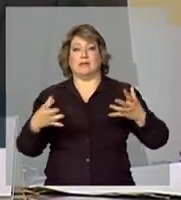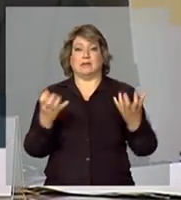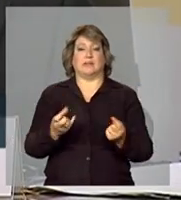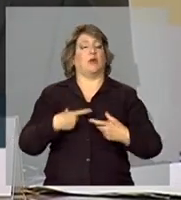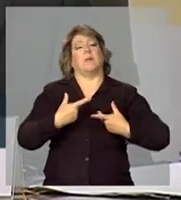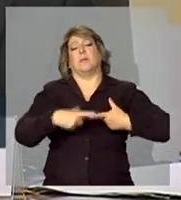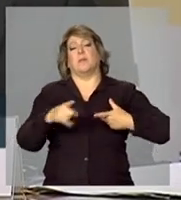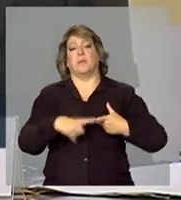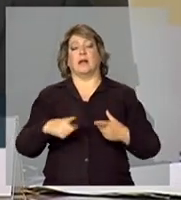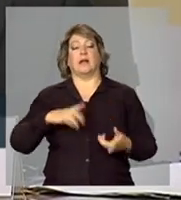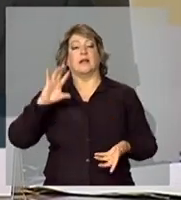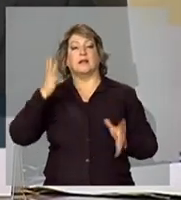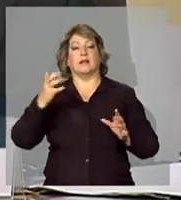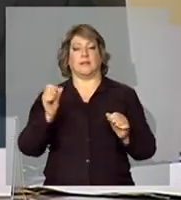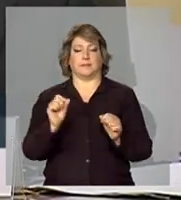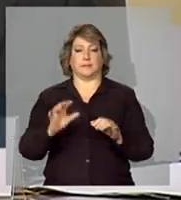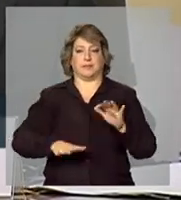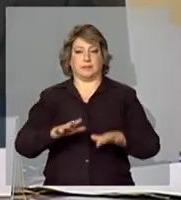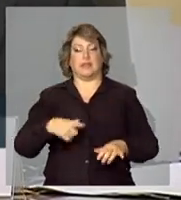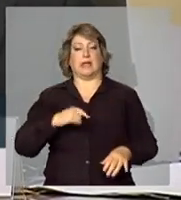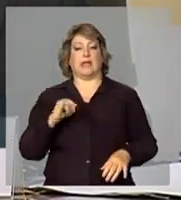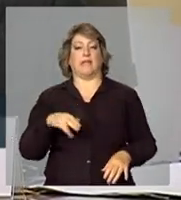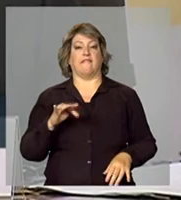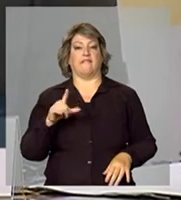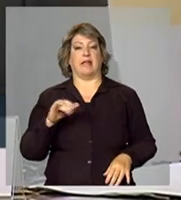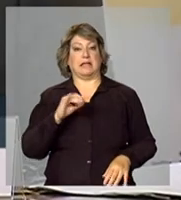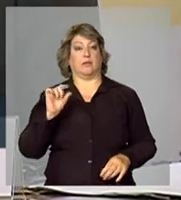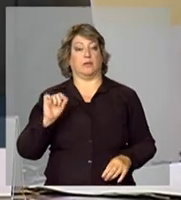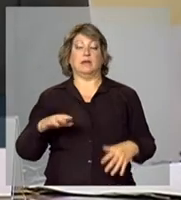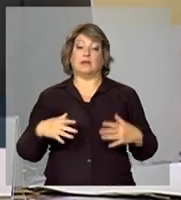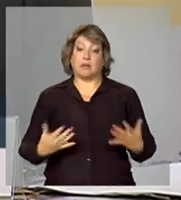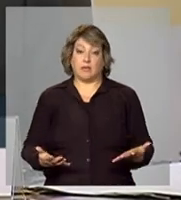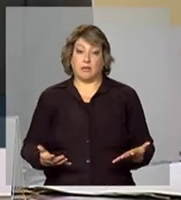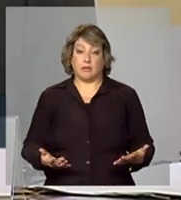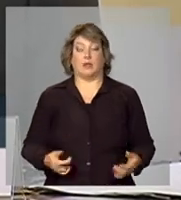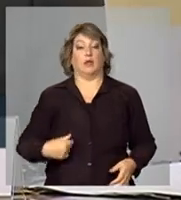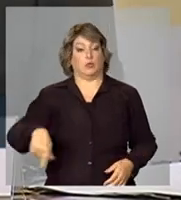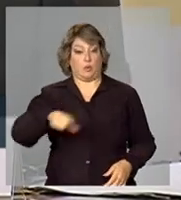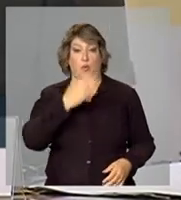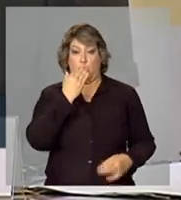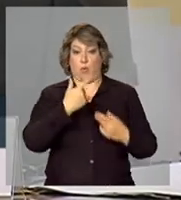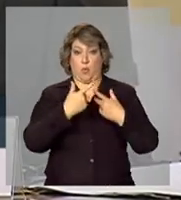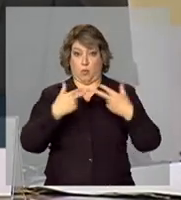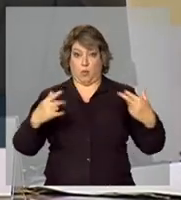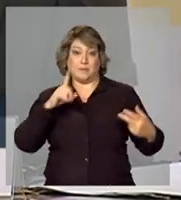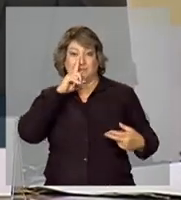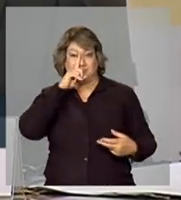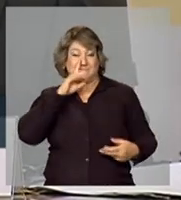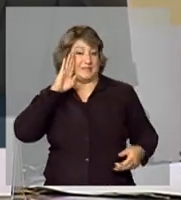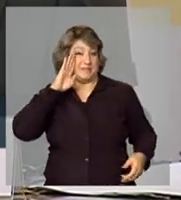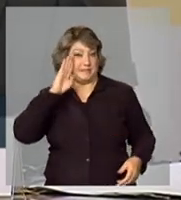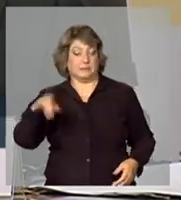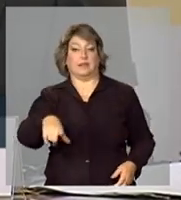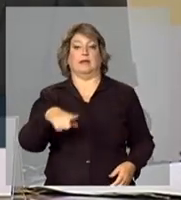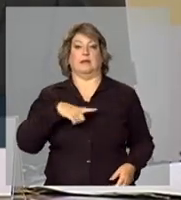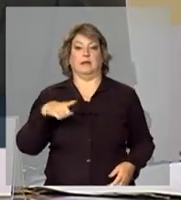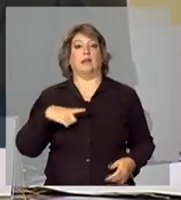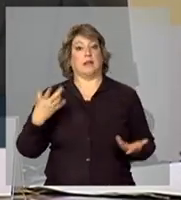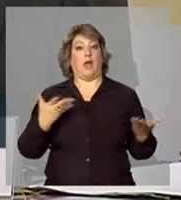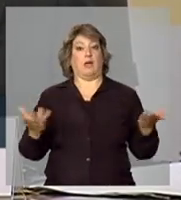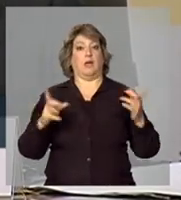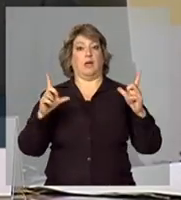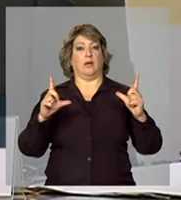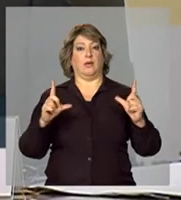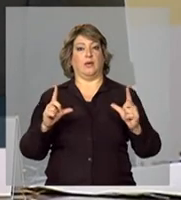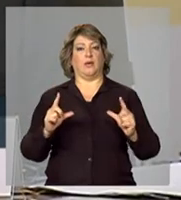etc que levam a a inflação por sinal é bom dizer que os alimentos o vilão principal estão caindo